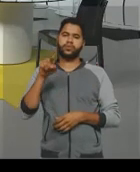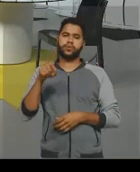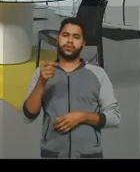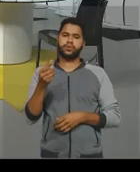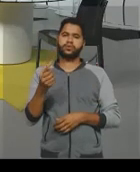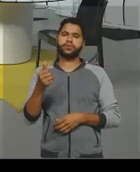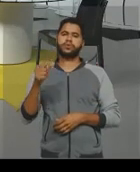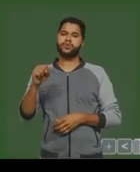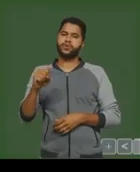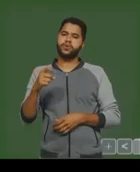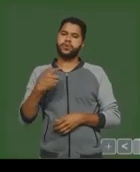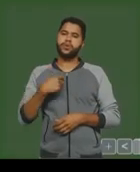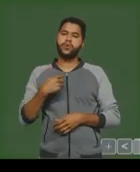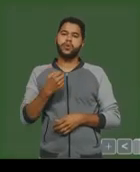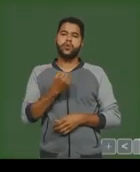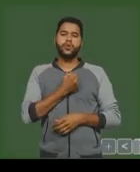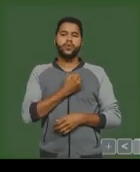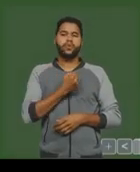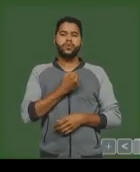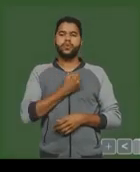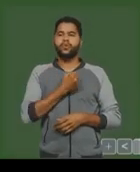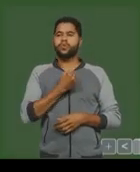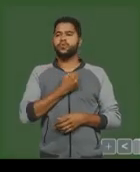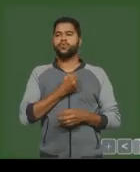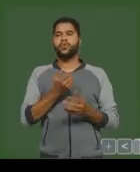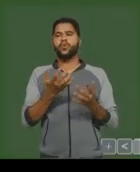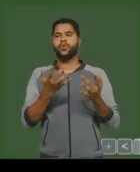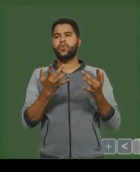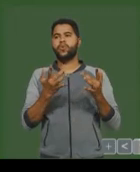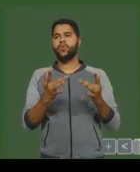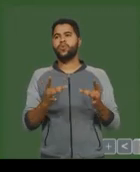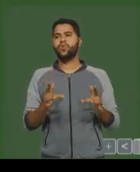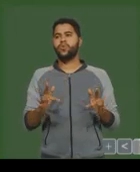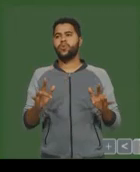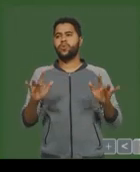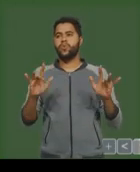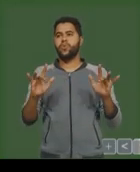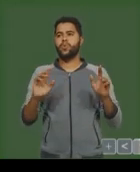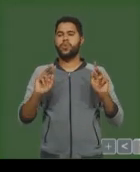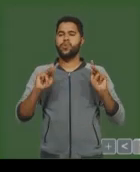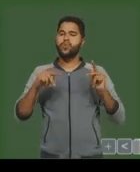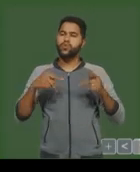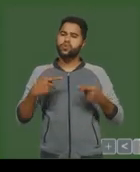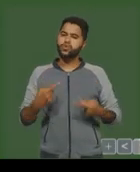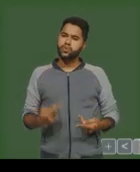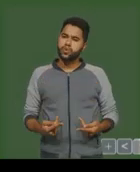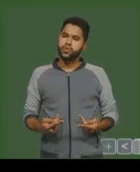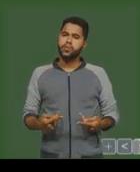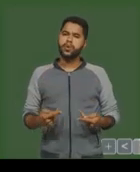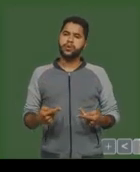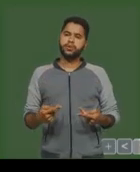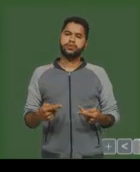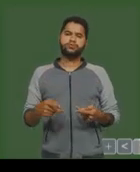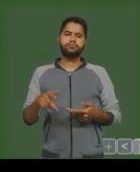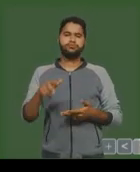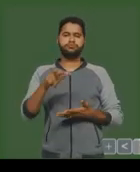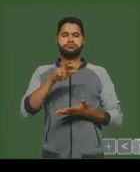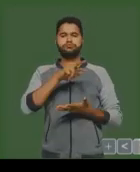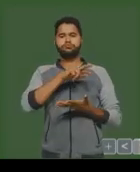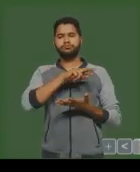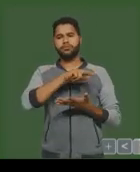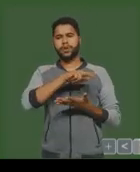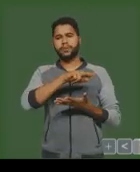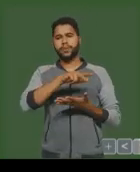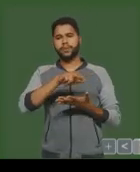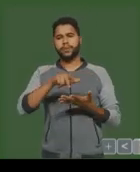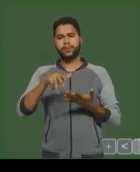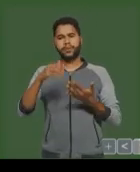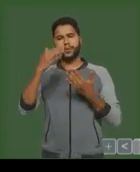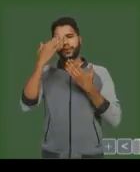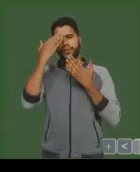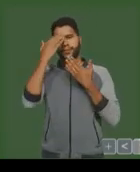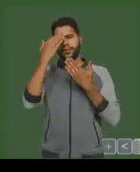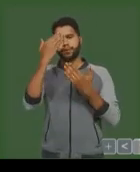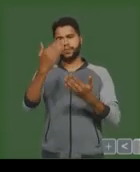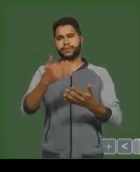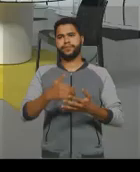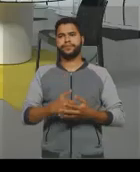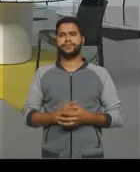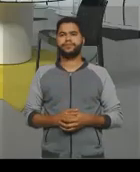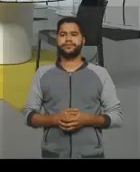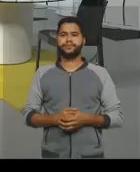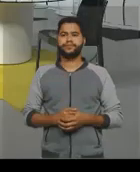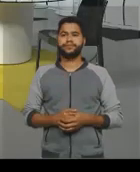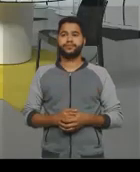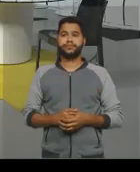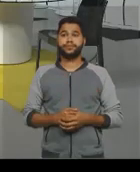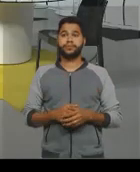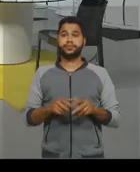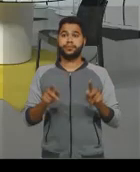é um número que aparece na natureza e que o ser humano está até mimetizando em vários produtos. Obrigado. Perfeito, professor. Bem. Professor,